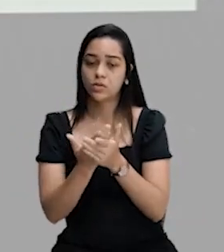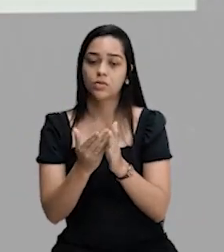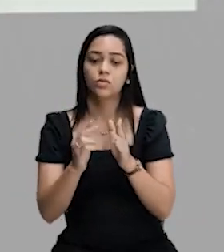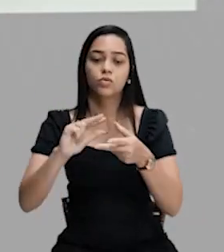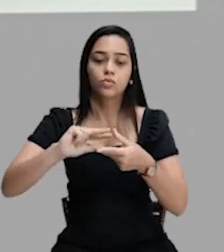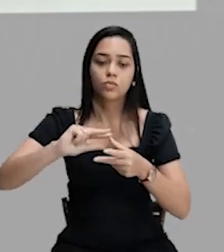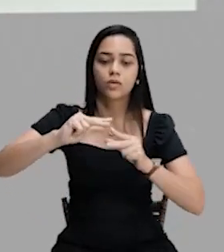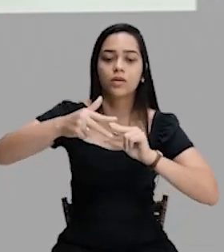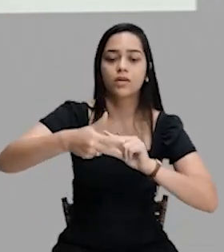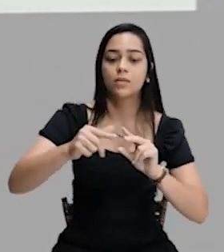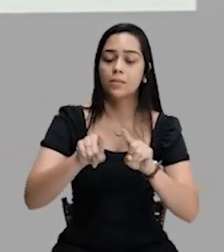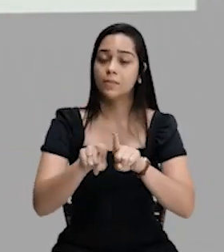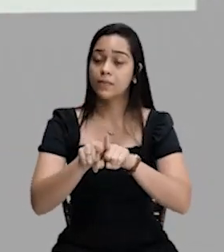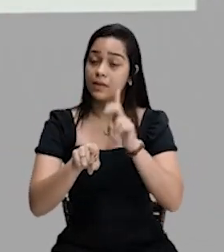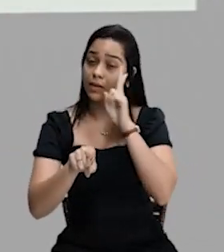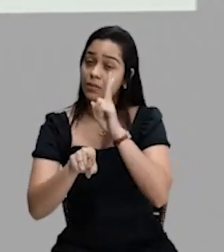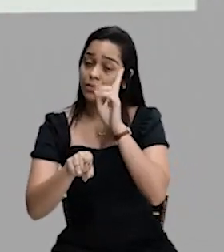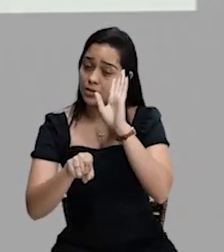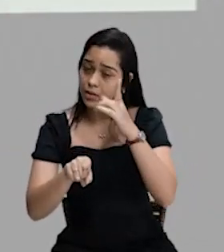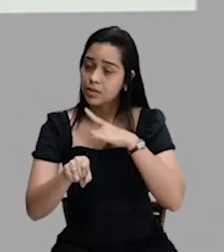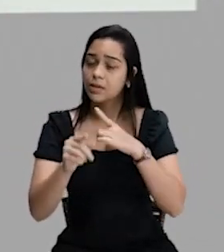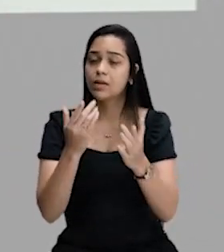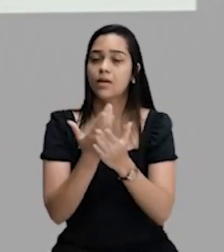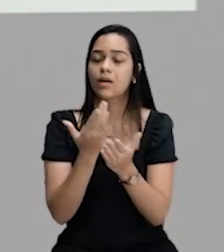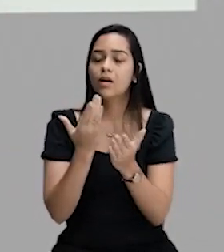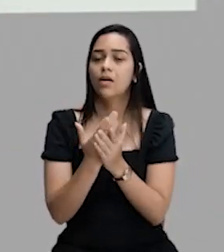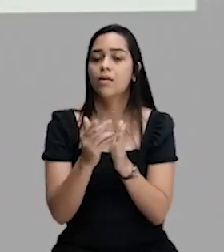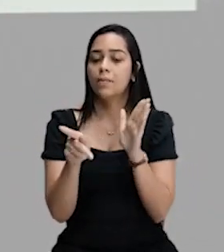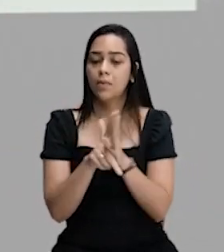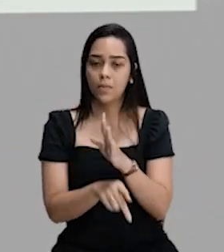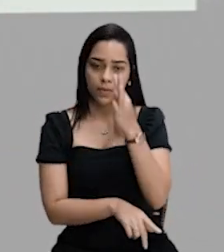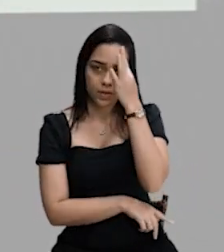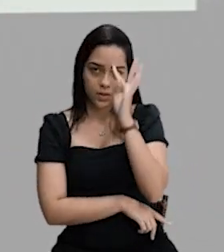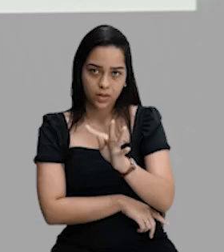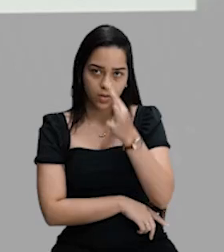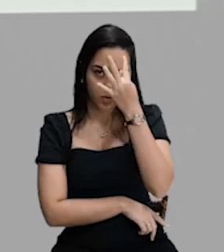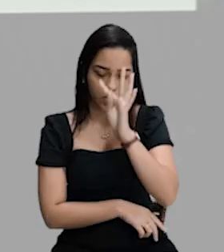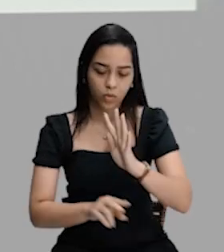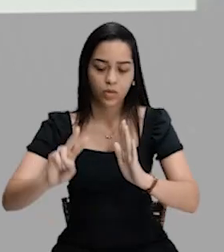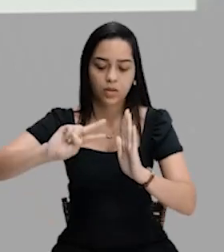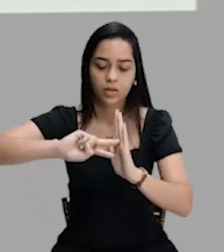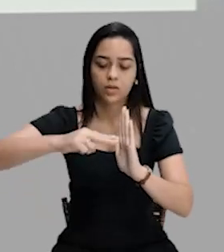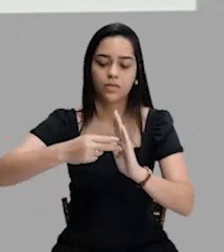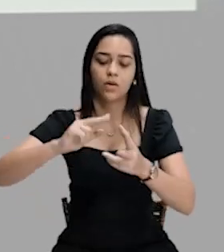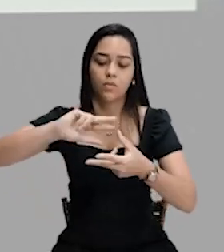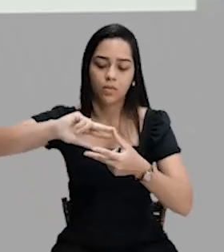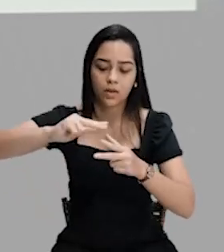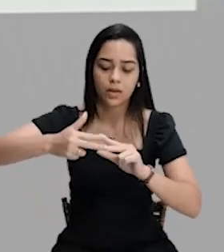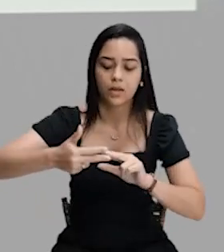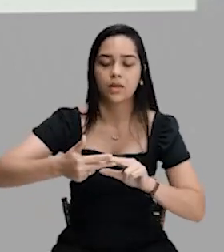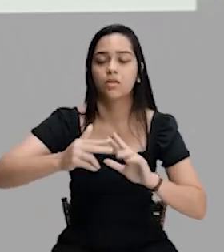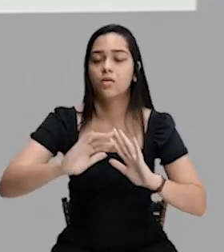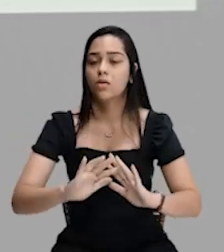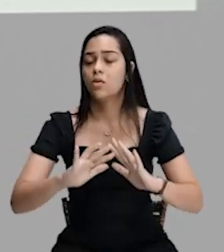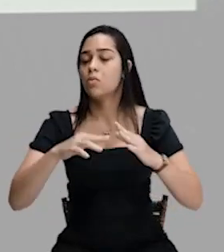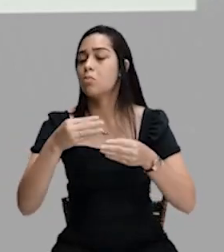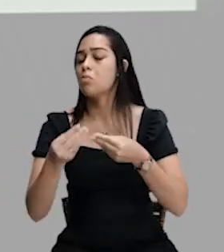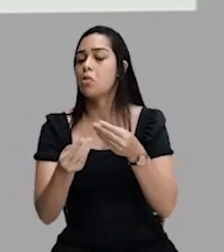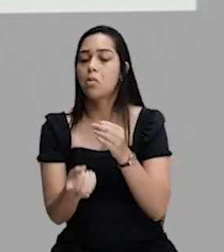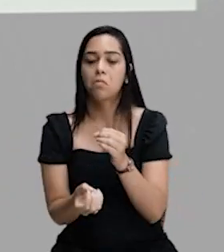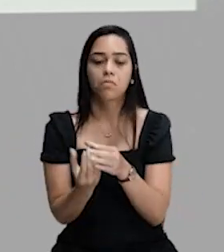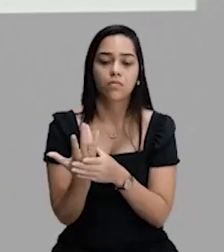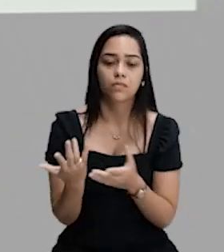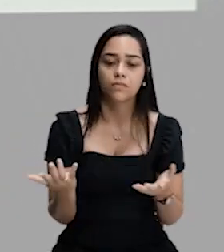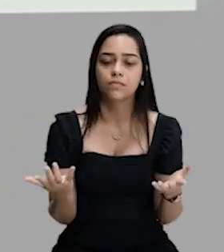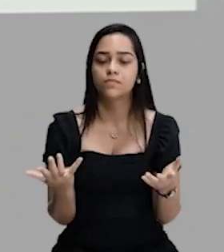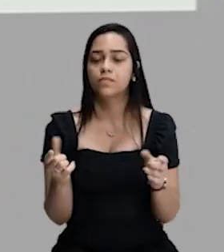poliedros Lembrando que a gente já deu uma aula aqui da parte teórica né do que que é um poliedro como é que ele é